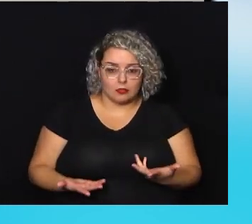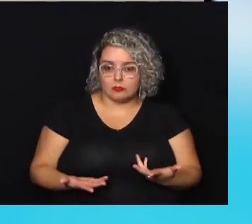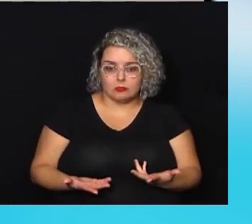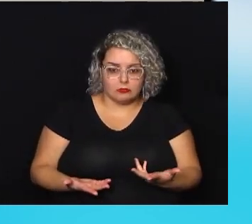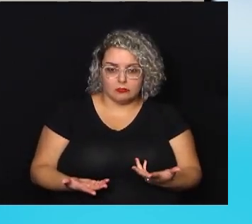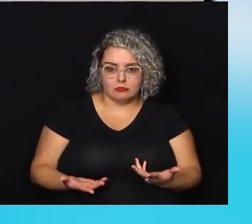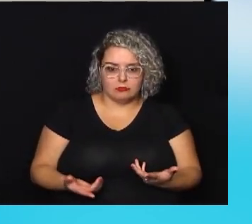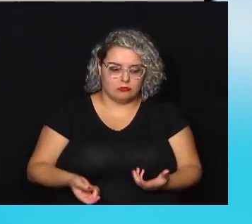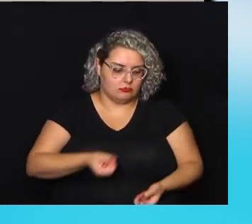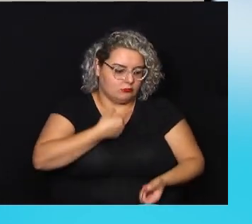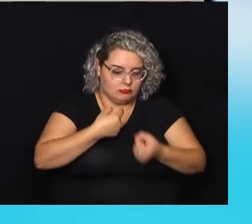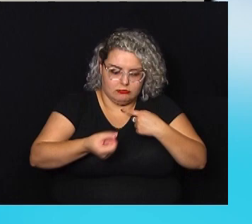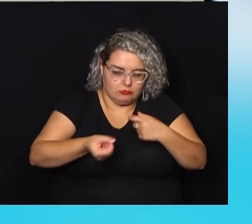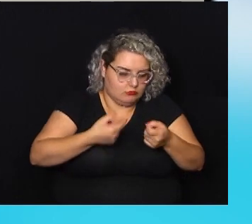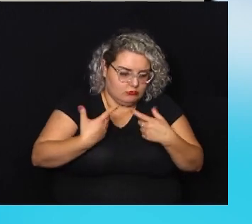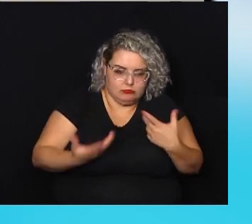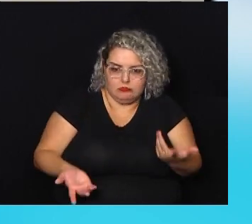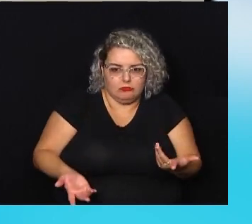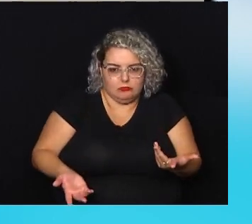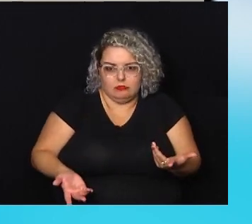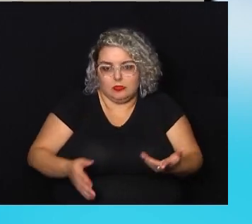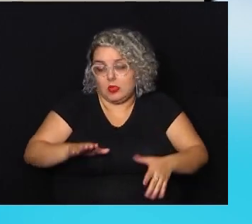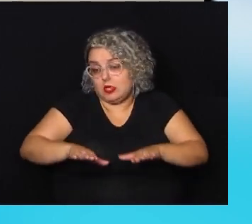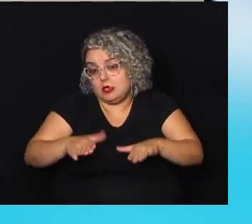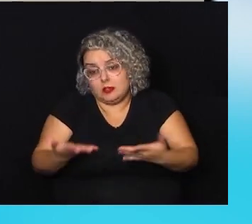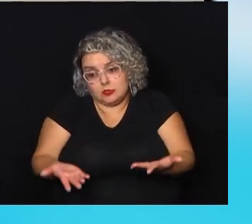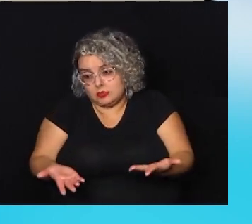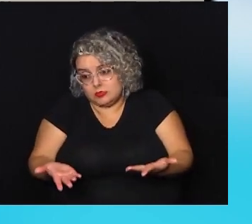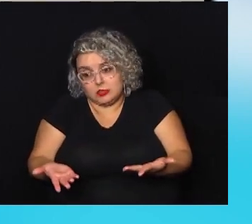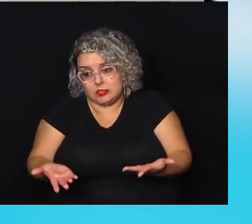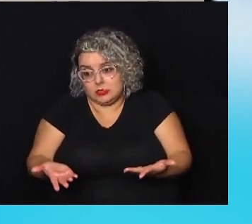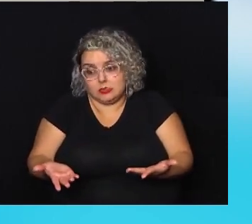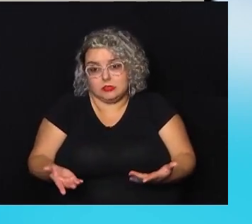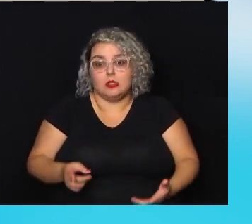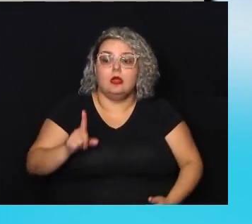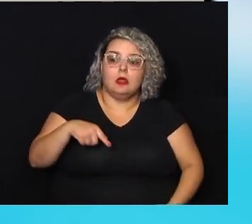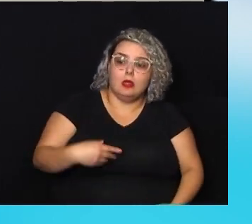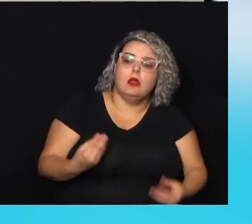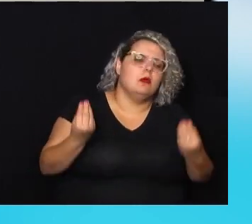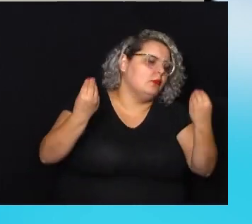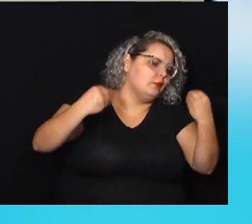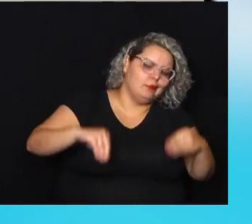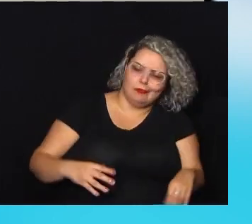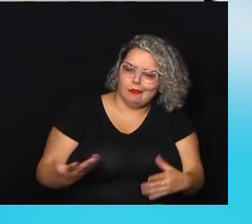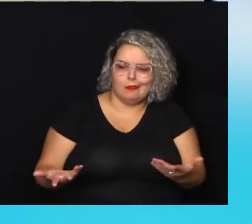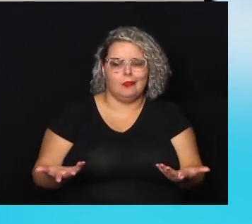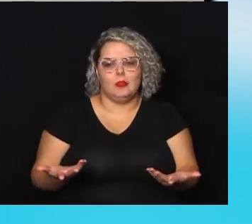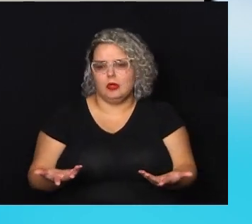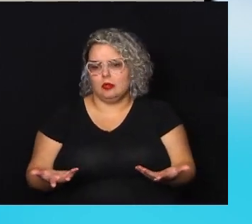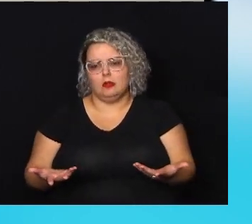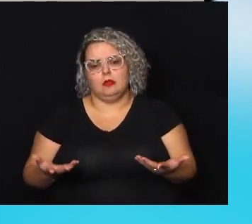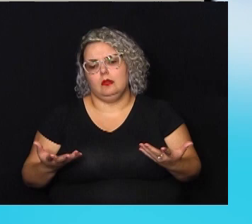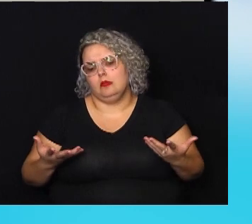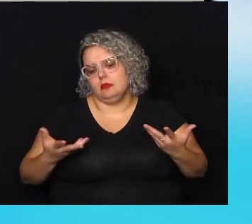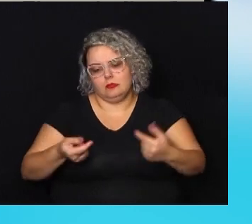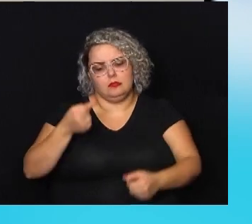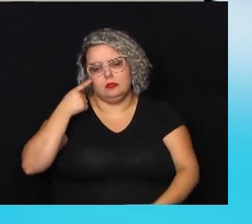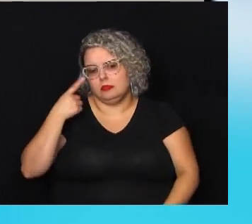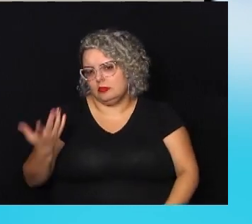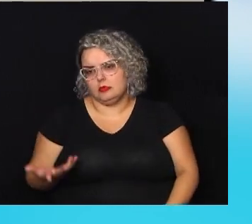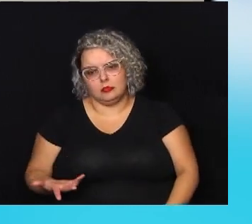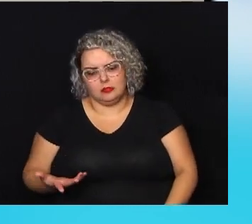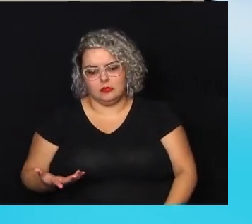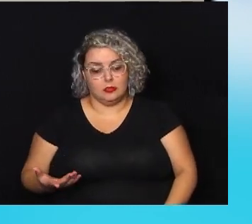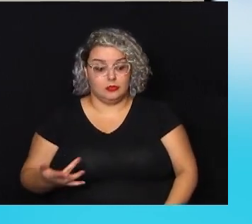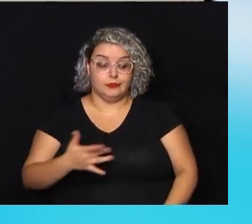bem à noite, sem precisar de substâncias que muitas das vezes acaba sendo prejudicial para a saúde